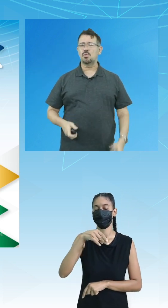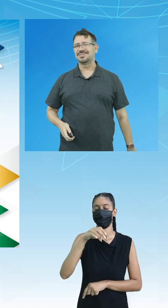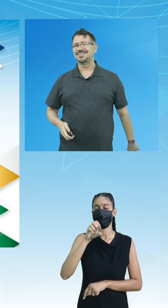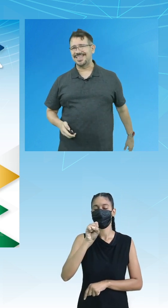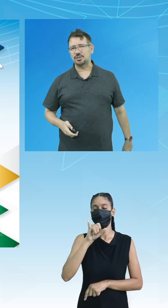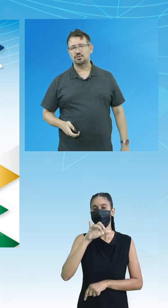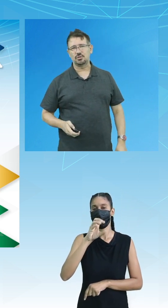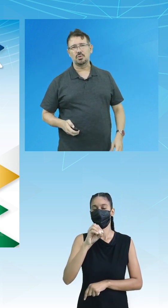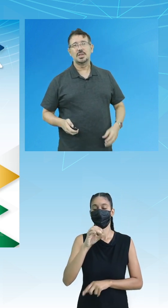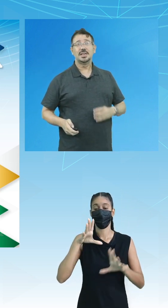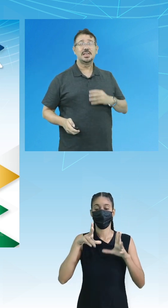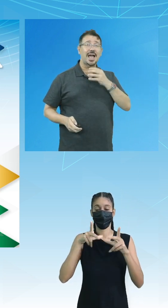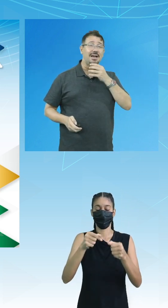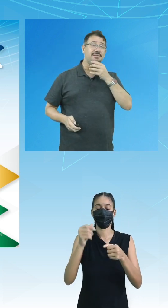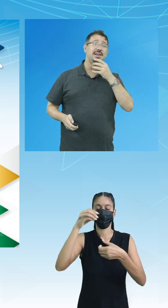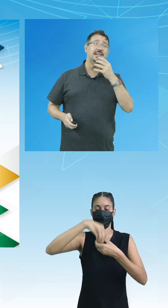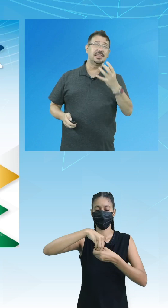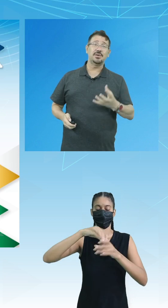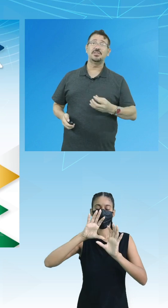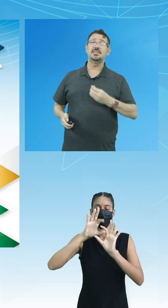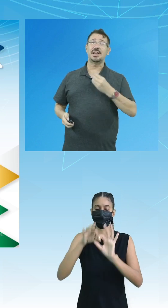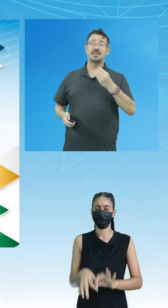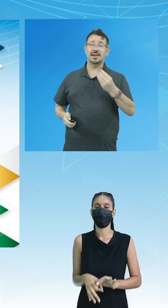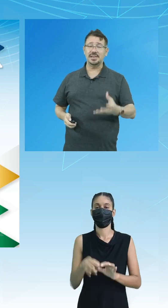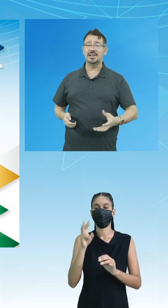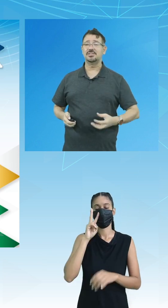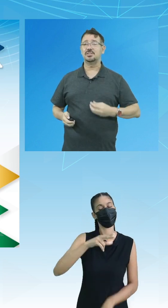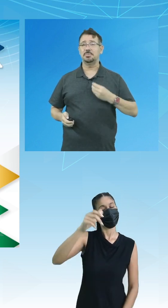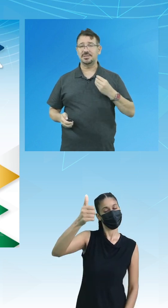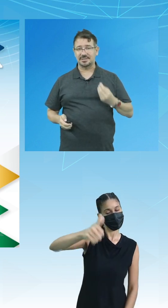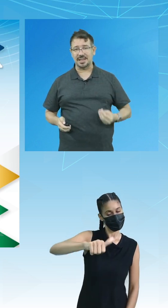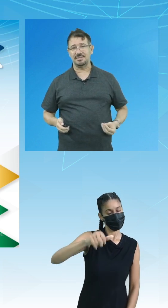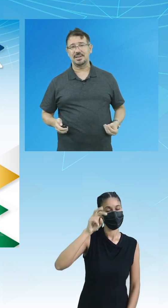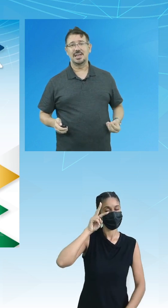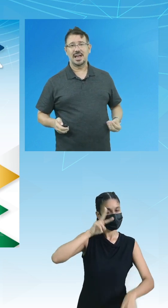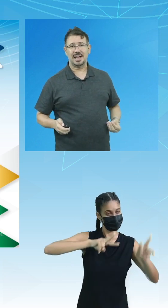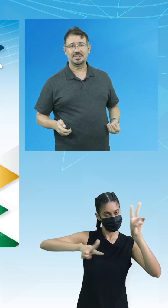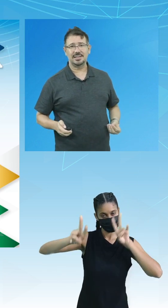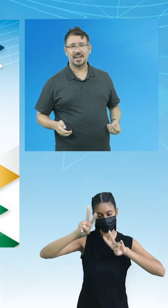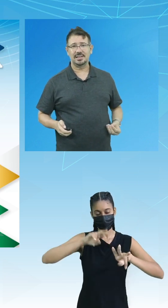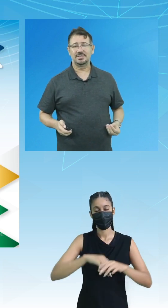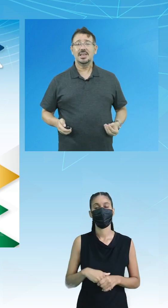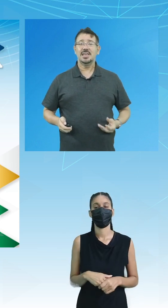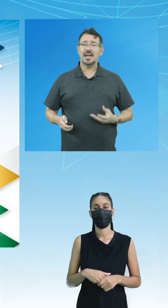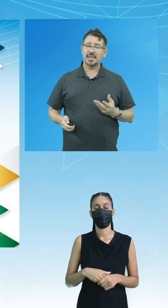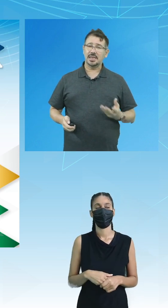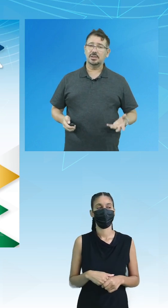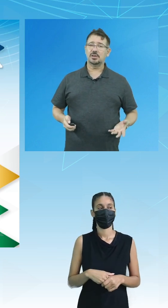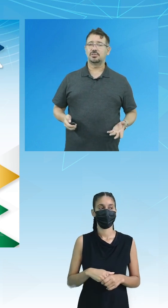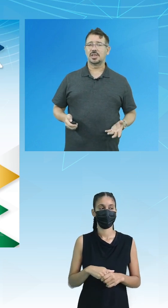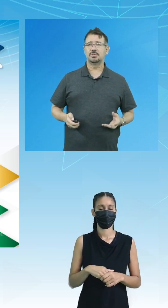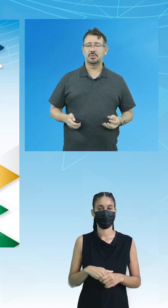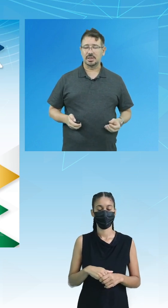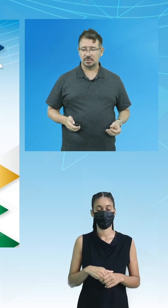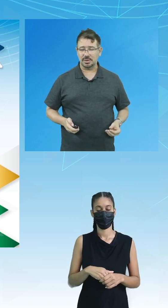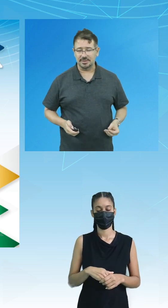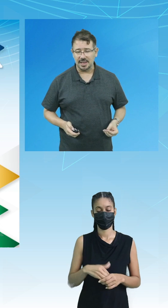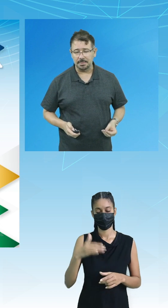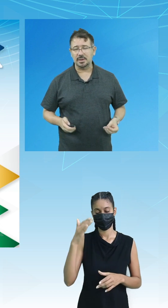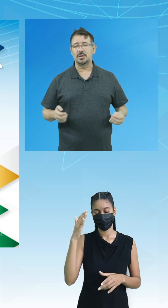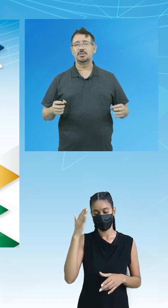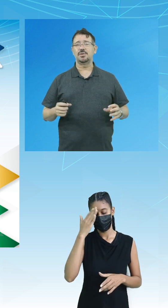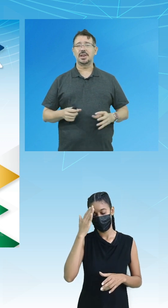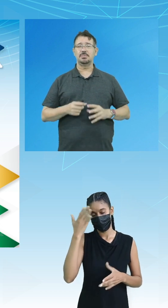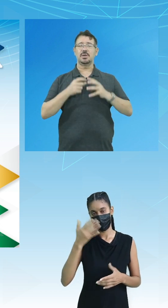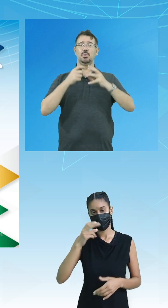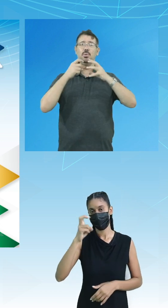um contexto que avaliativo a gente avalia, a gente observa as ideias. E aqui nós temos o quinto exemplo